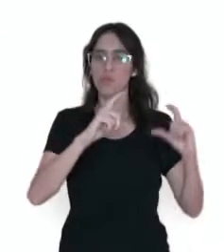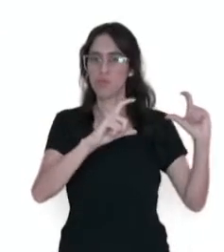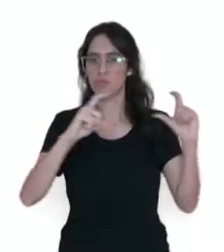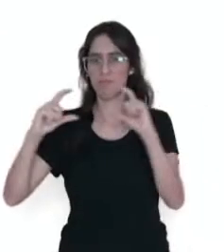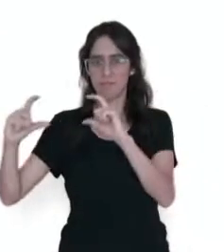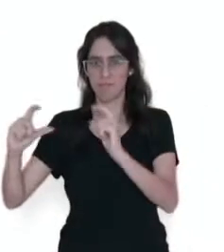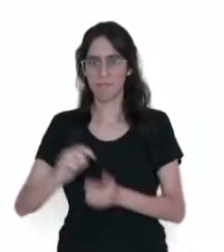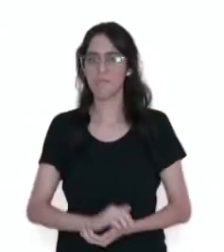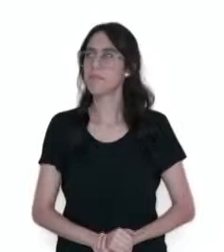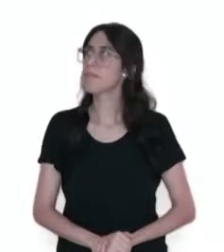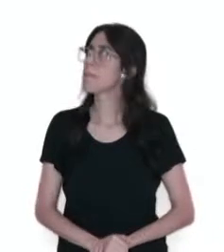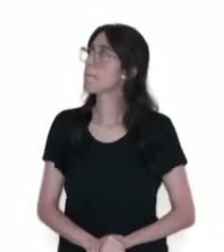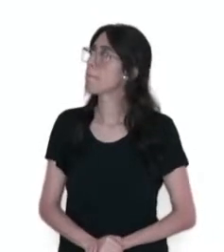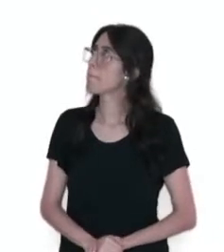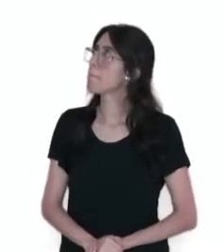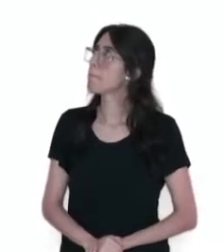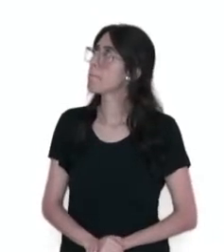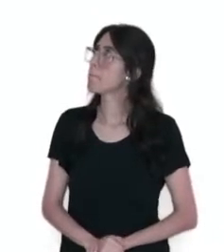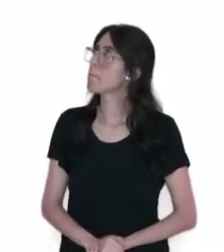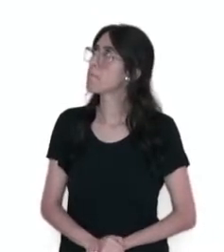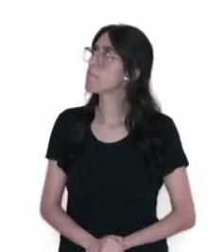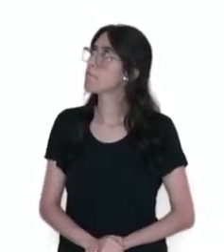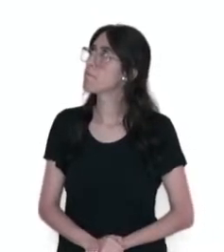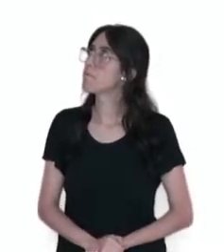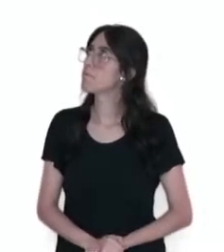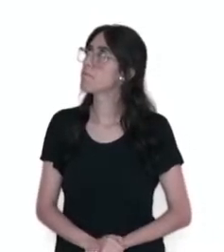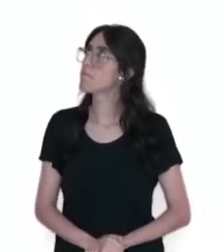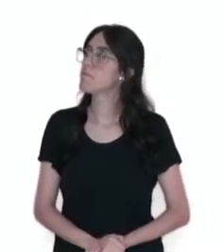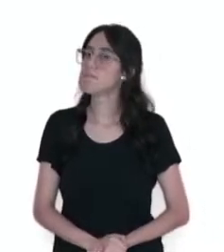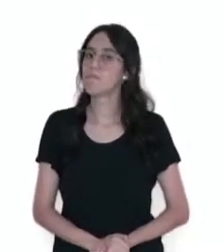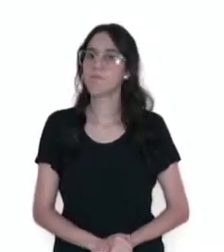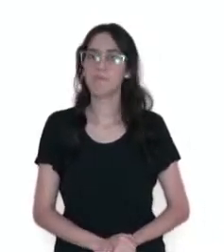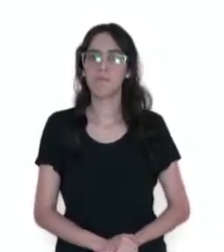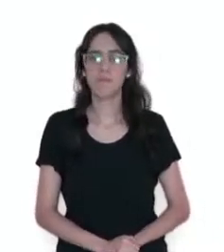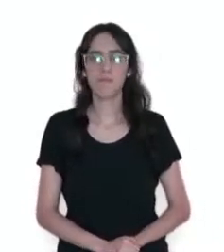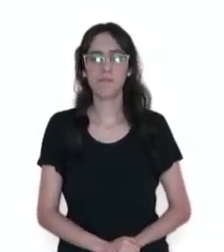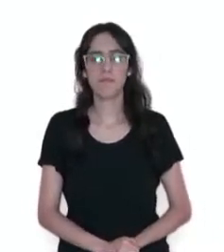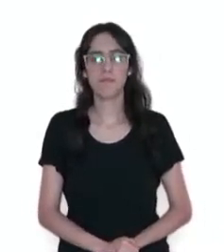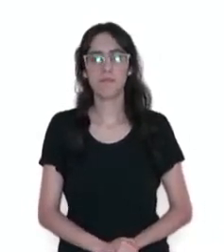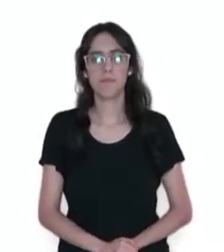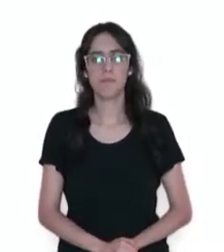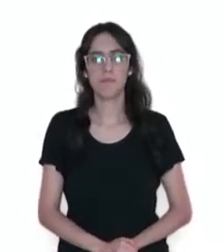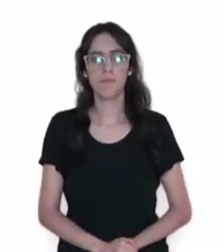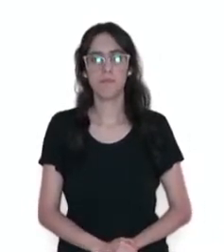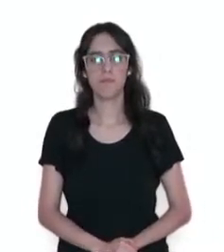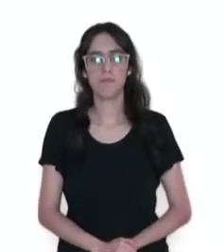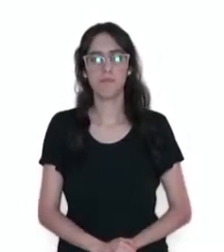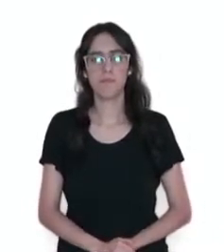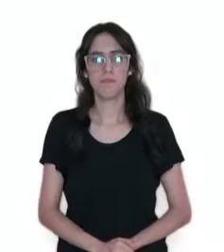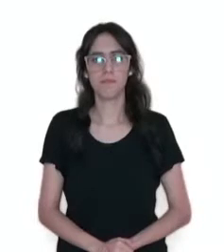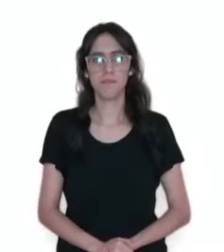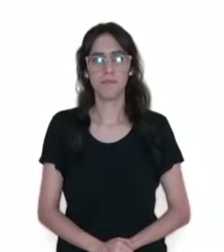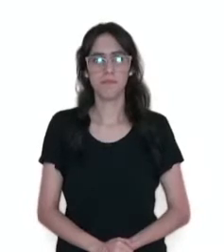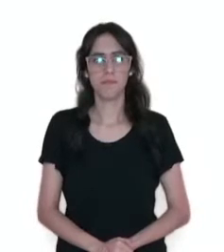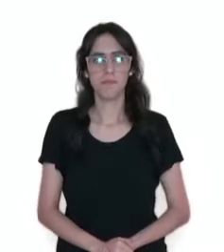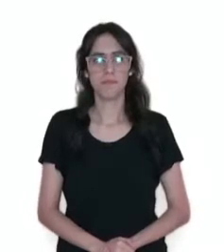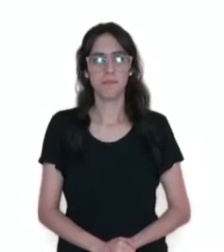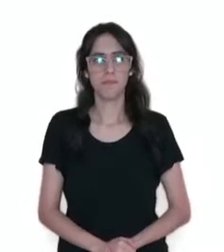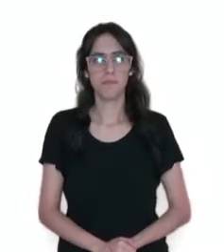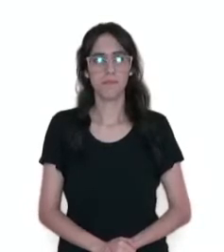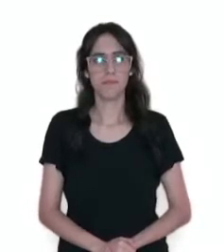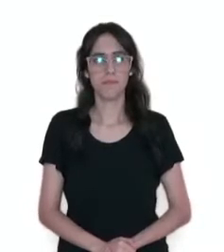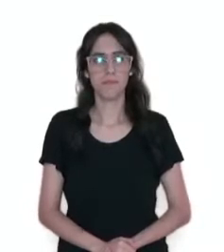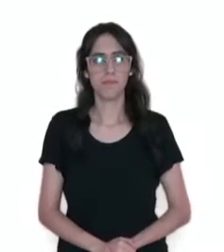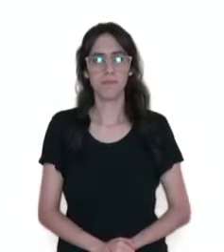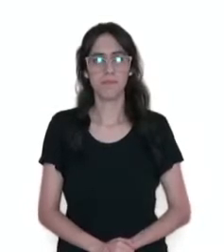empleadas al inicio de la reflexión que nós vimos anteriormente. Quiero divertirme en los momentos de